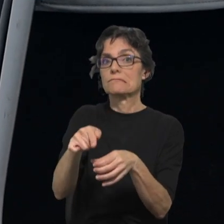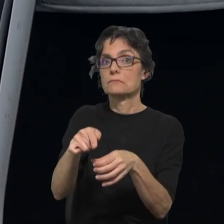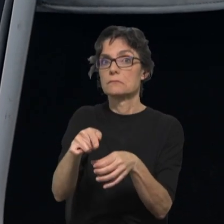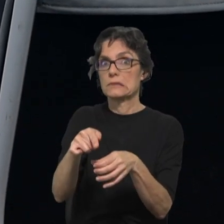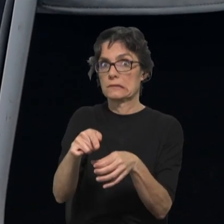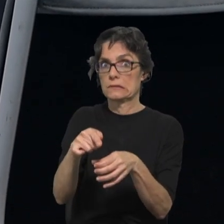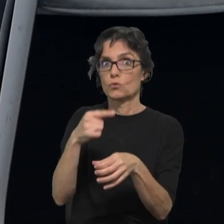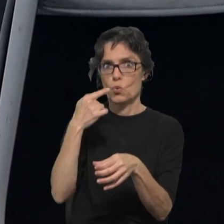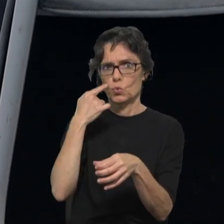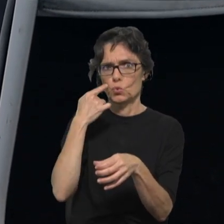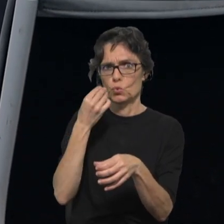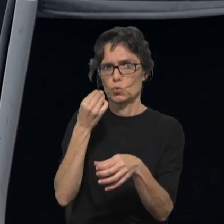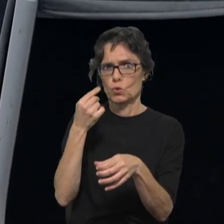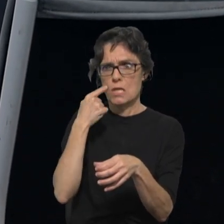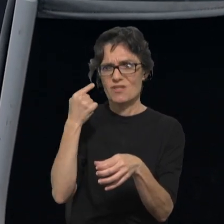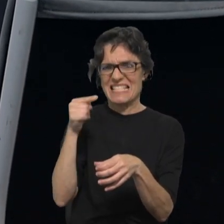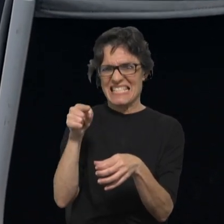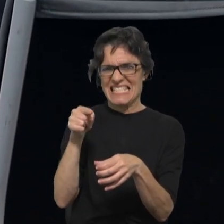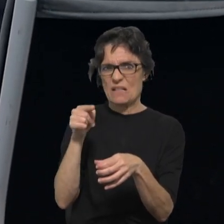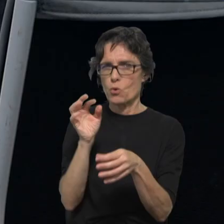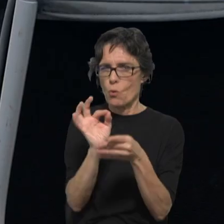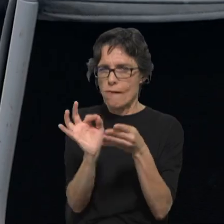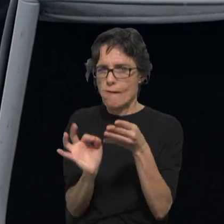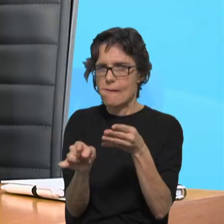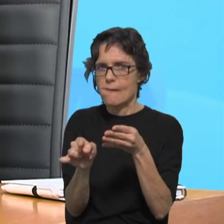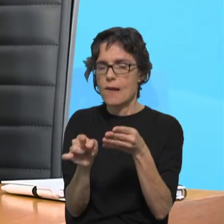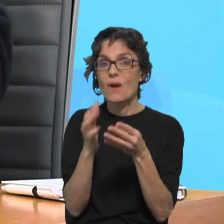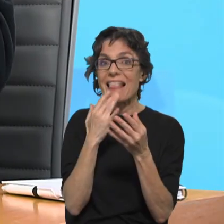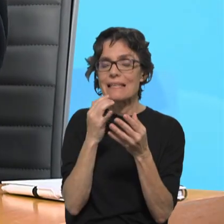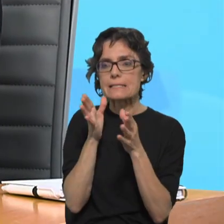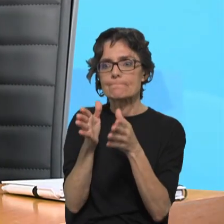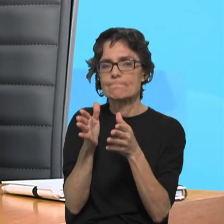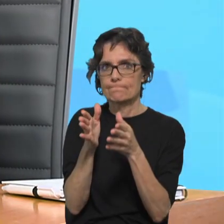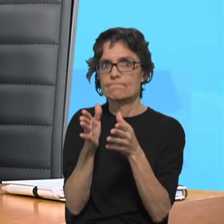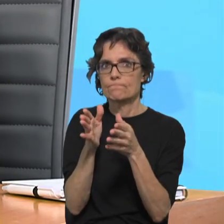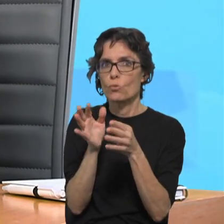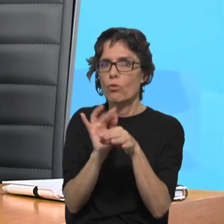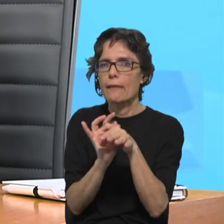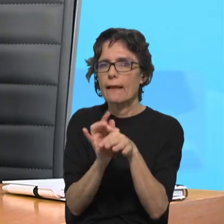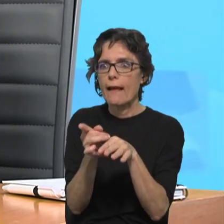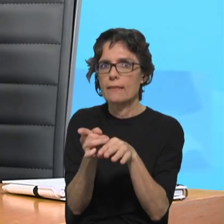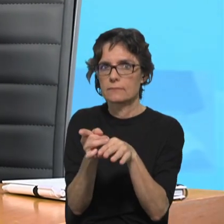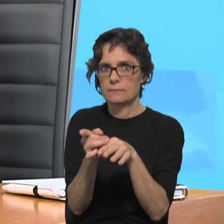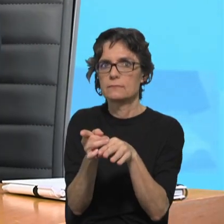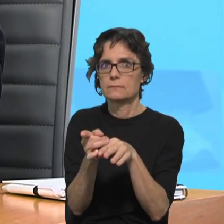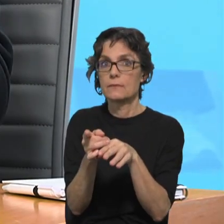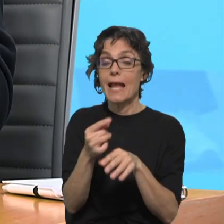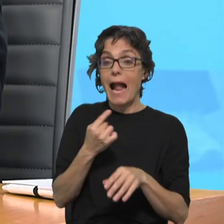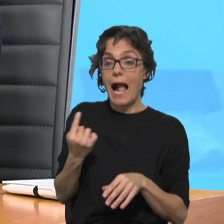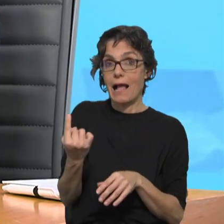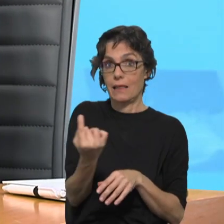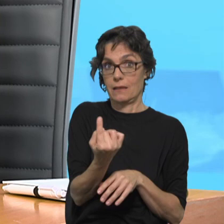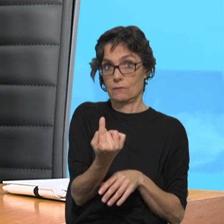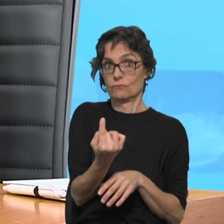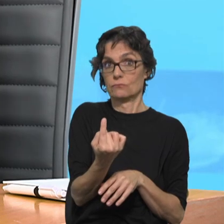muito especializadas, que se tem que ter uma atenção muito especial. Agora, até cada um de nós, perante uma